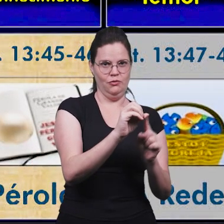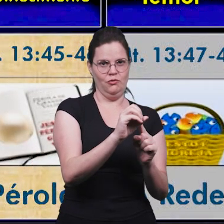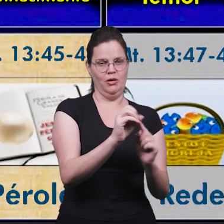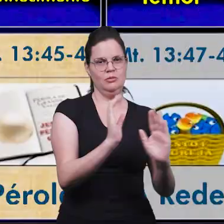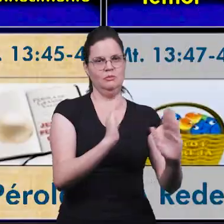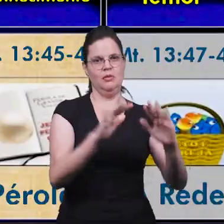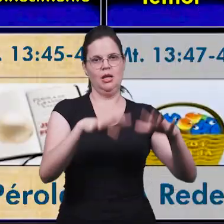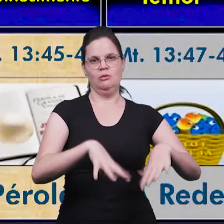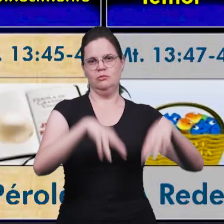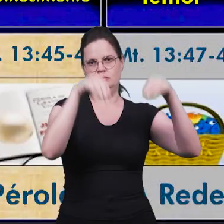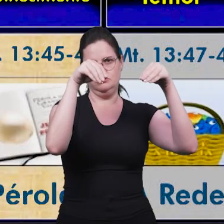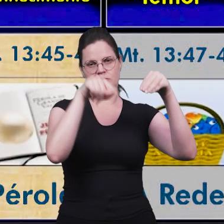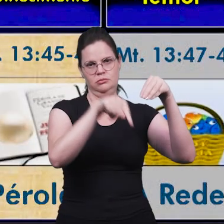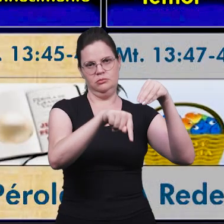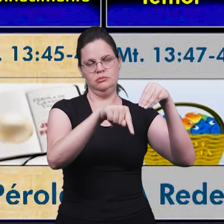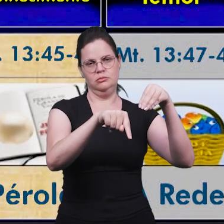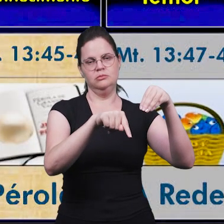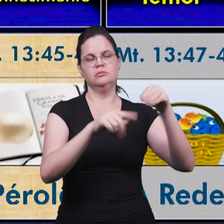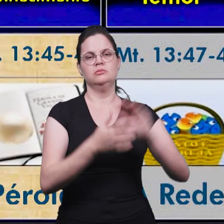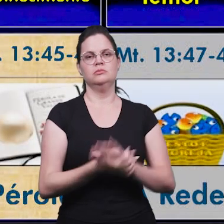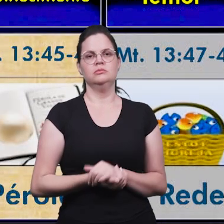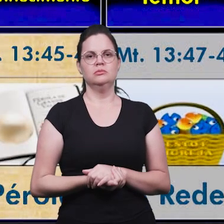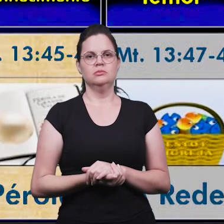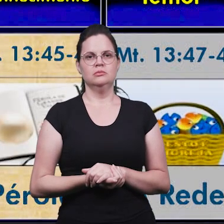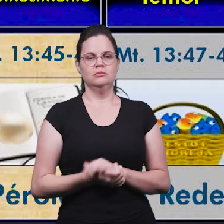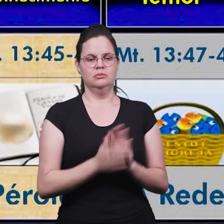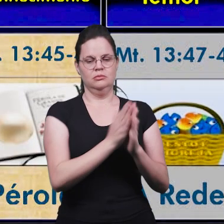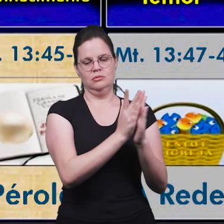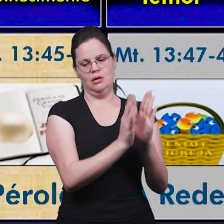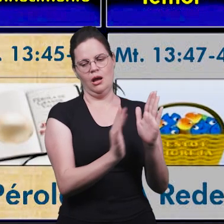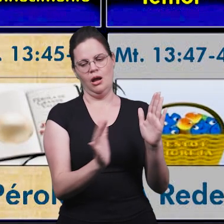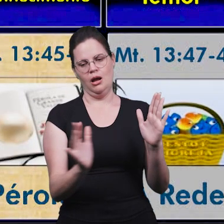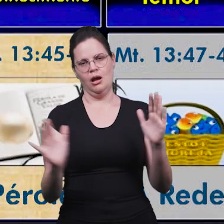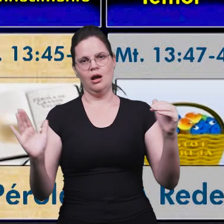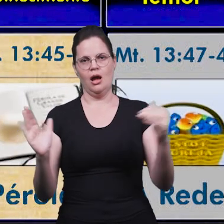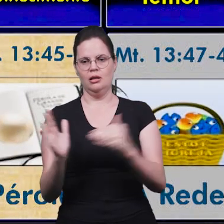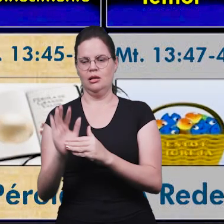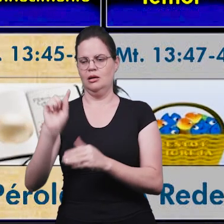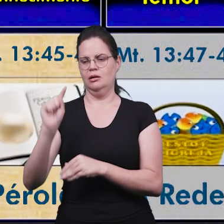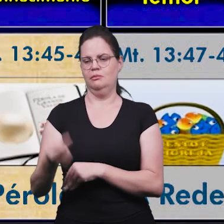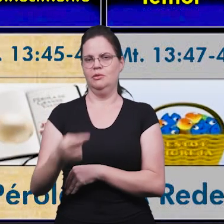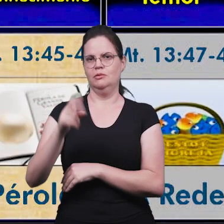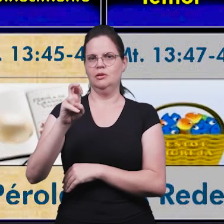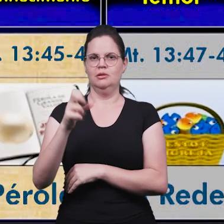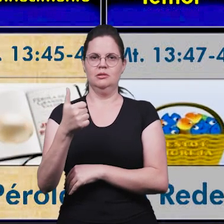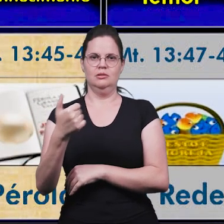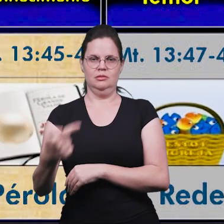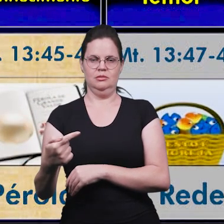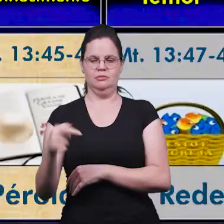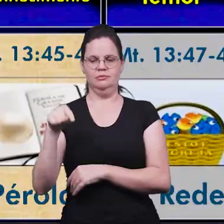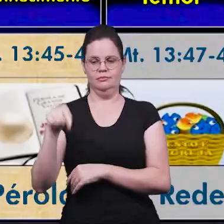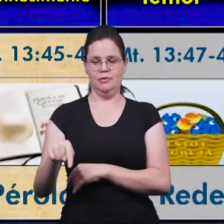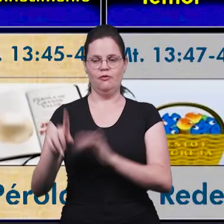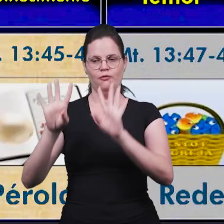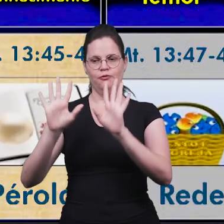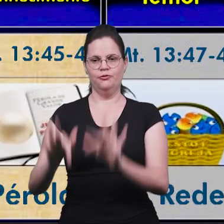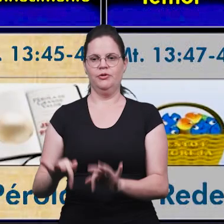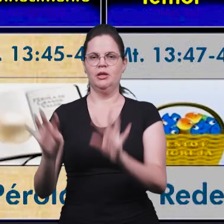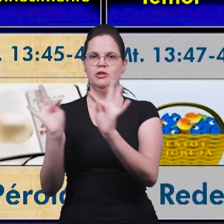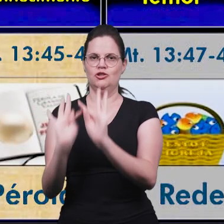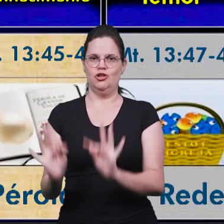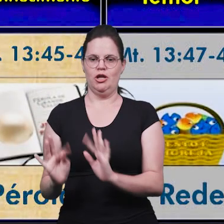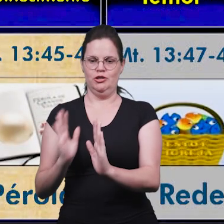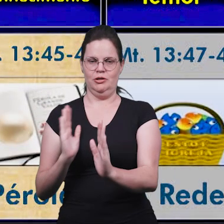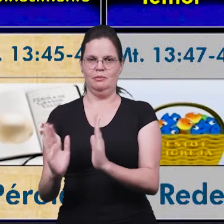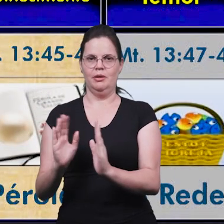Média, ou essa carta de Tiatira, esse período da igreja, essa etapa da igreja, e ela termina em 1517,